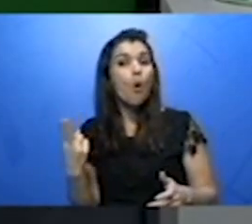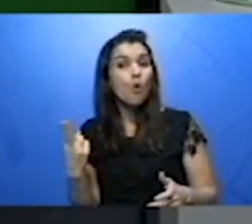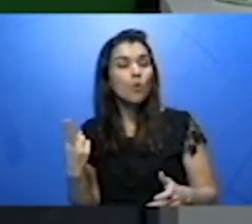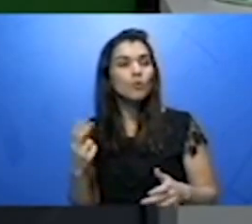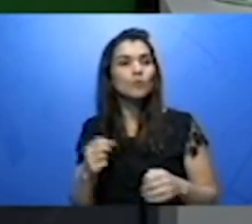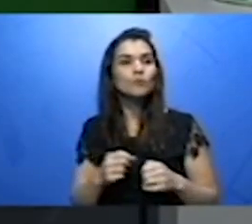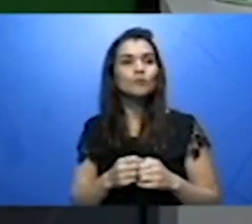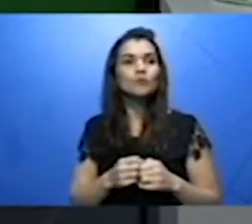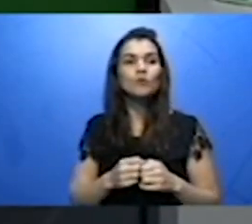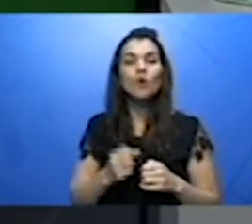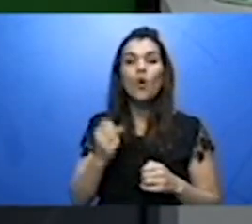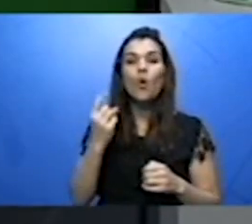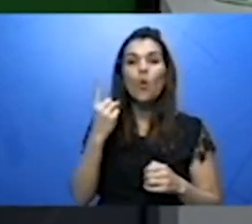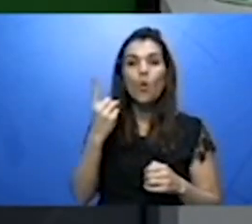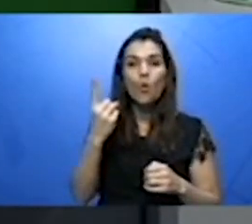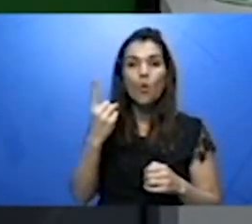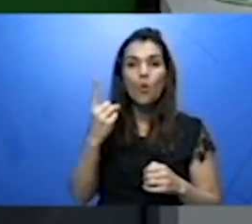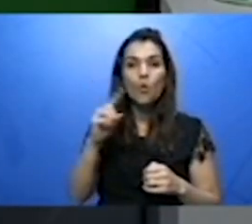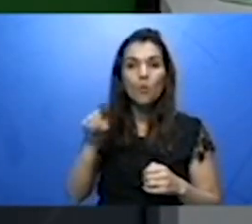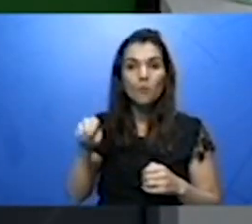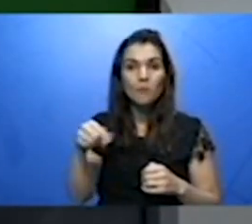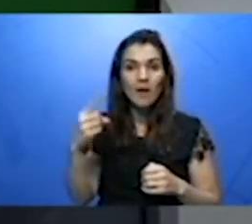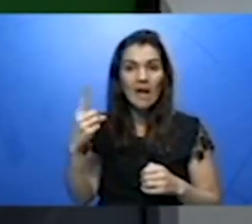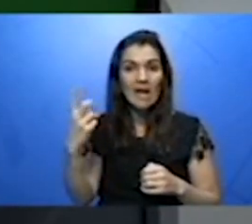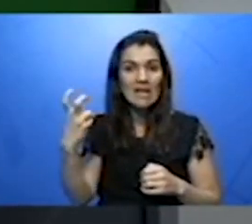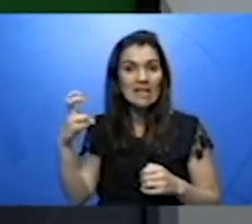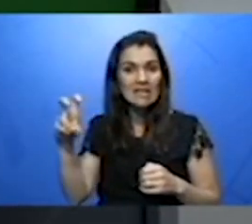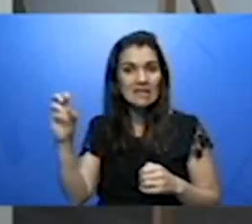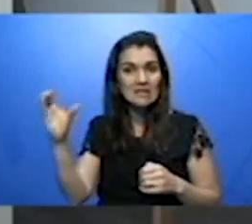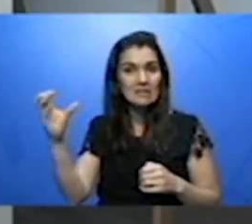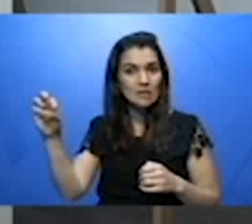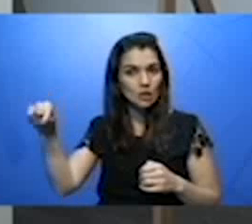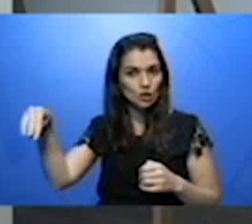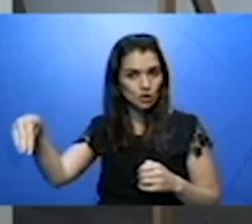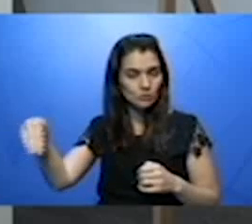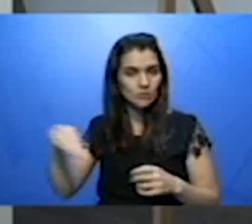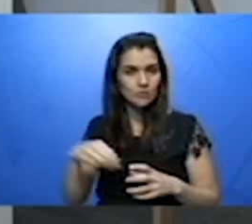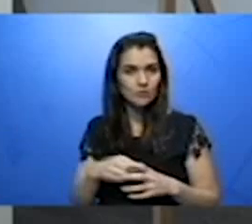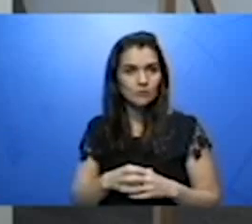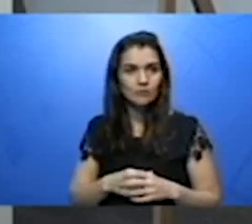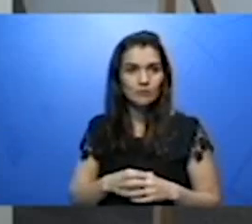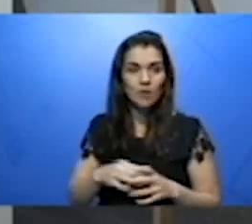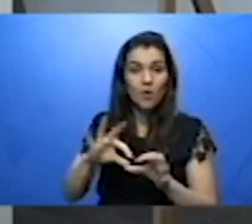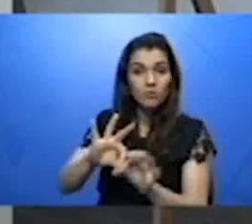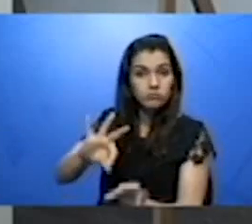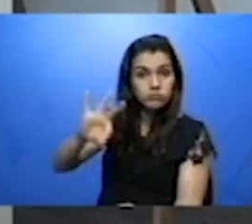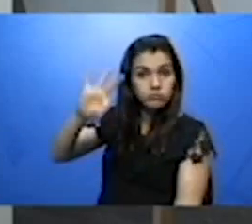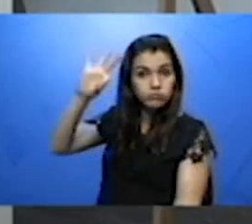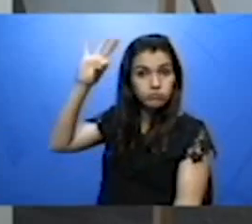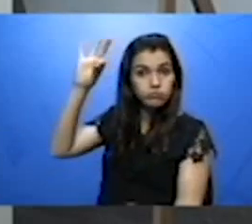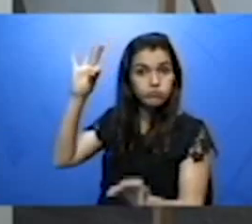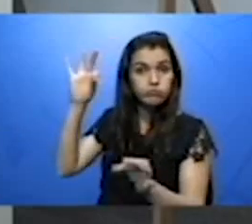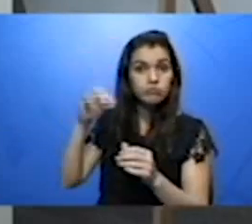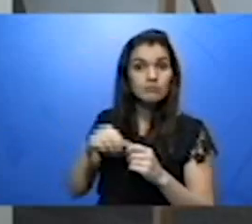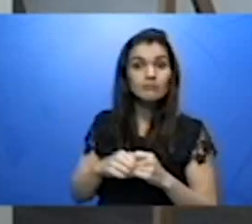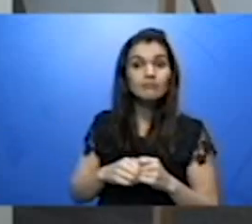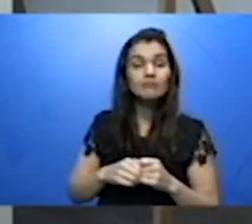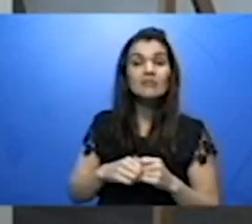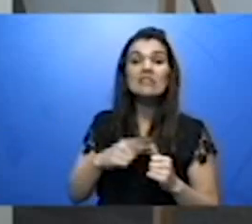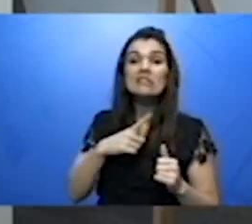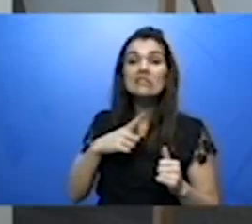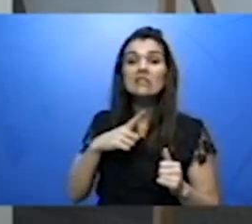olha lá 1,15 cm então aqui ó e o pedaço de corda tem um metro ou